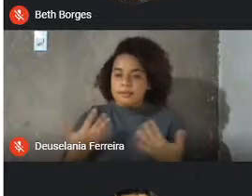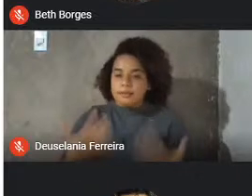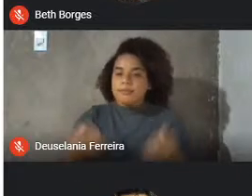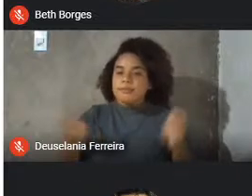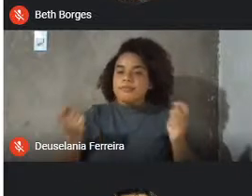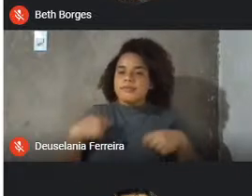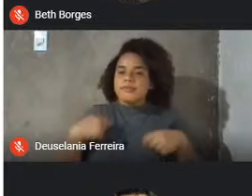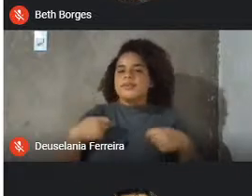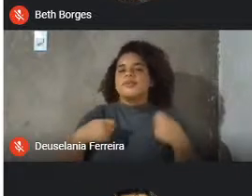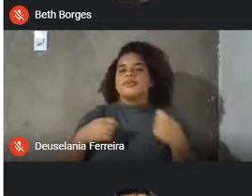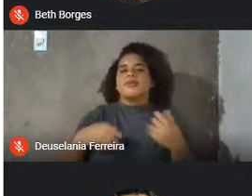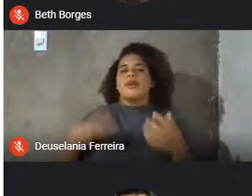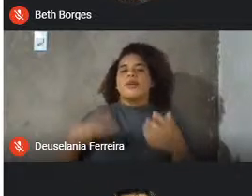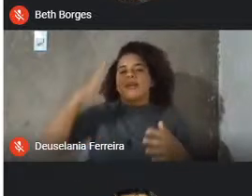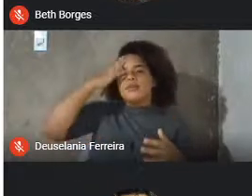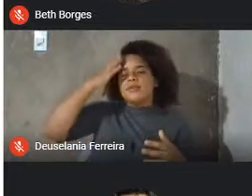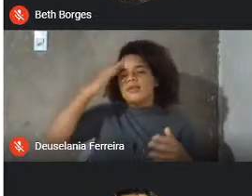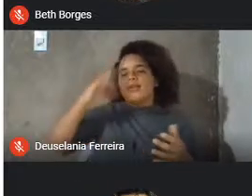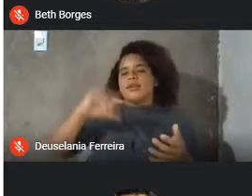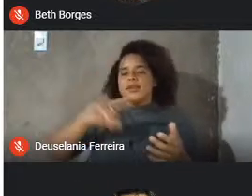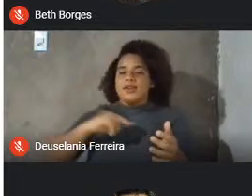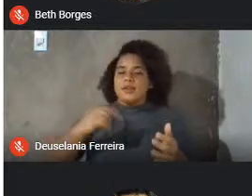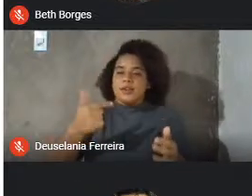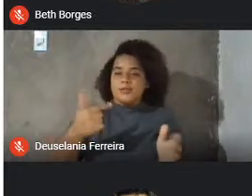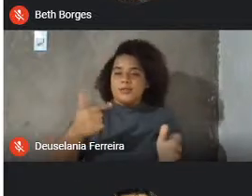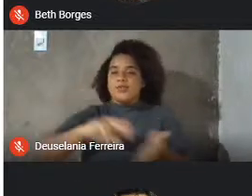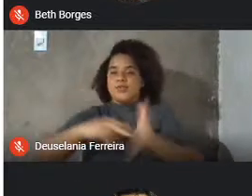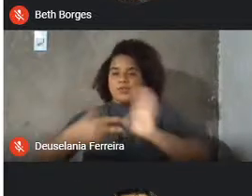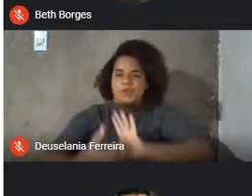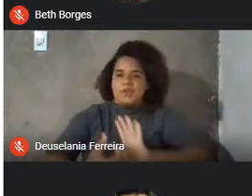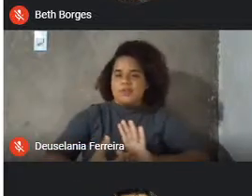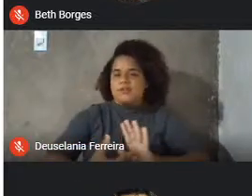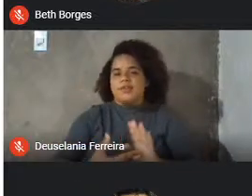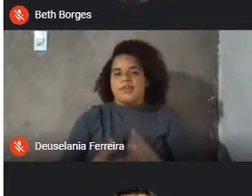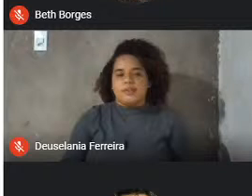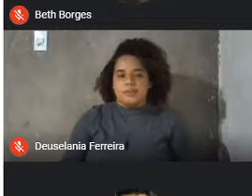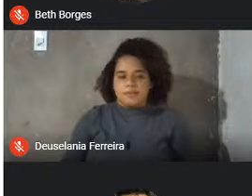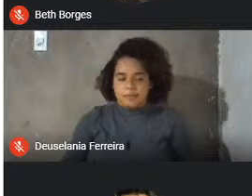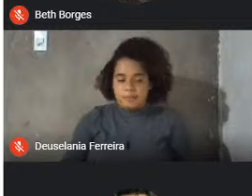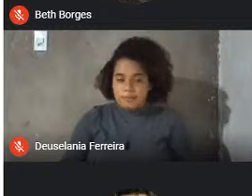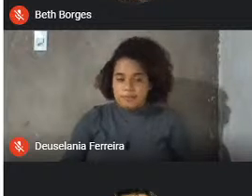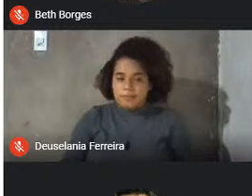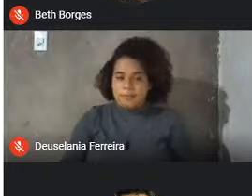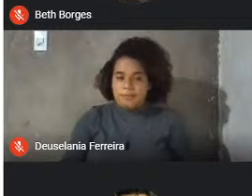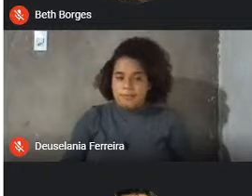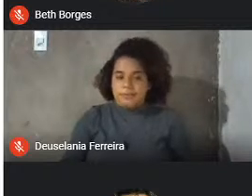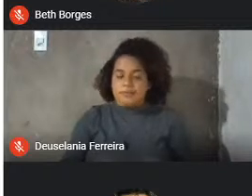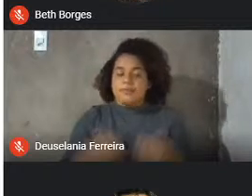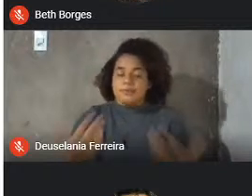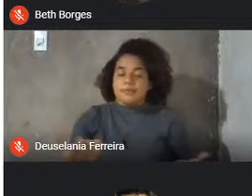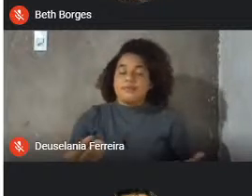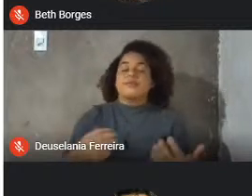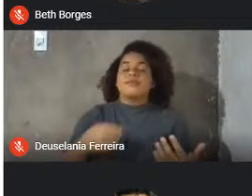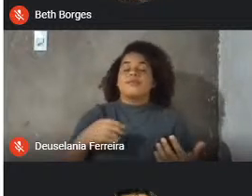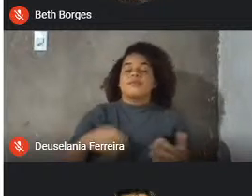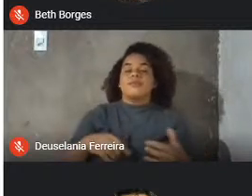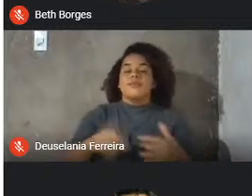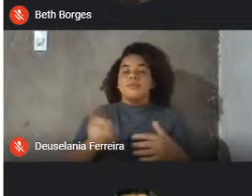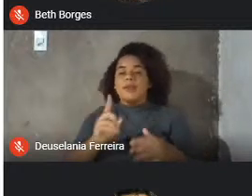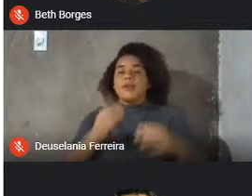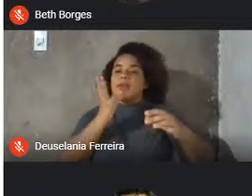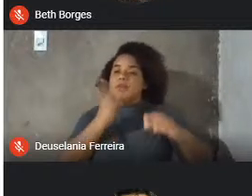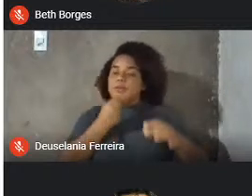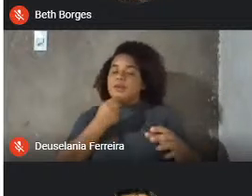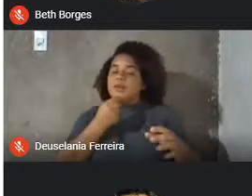de ressignificação. E aí, para não ser muito extenso, tá? Eu vou falar da hipnose na terapia